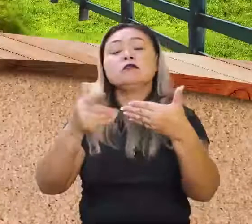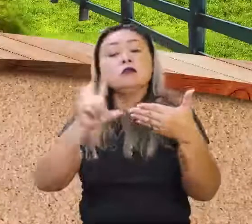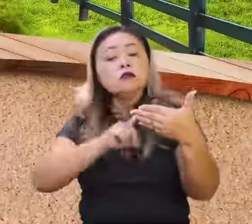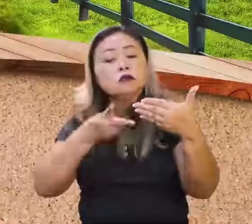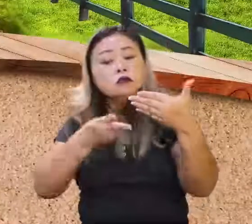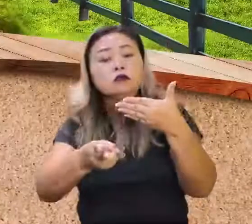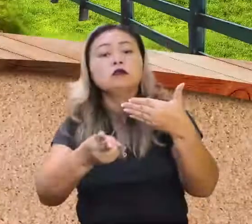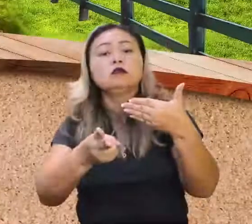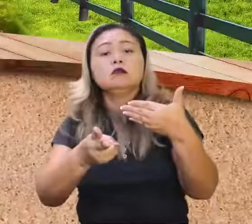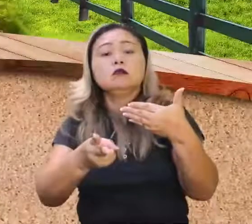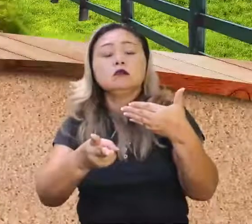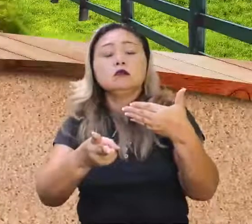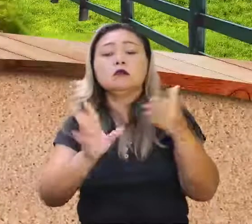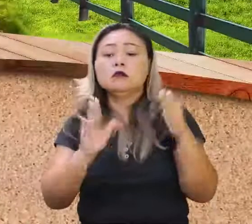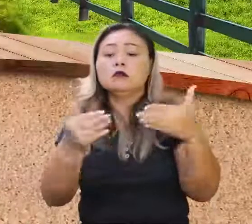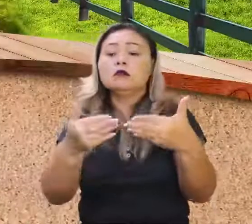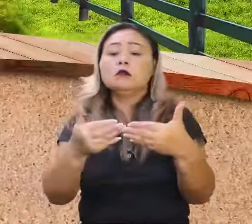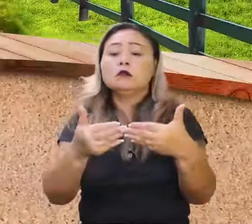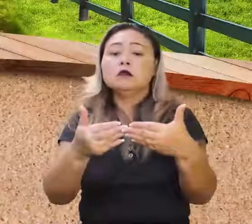ter